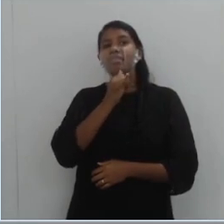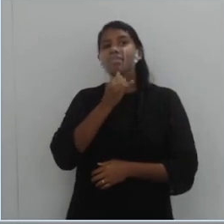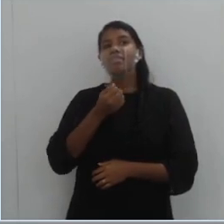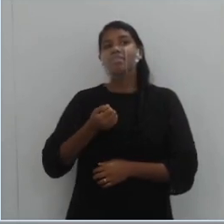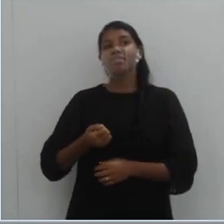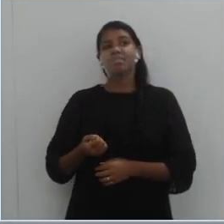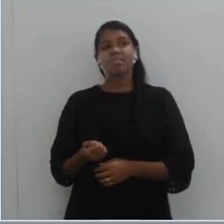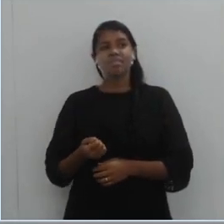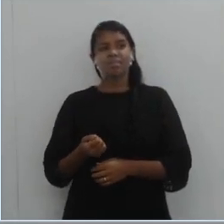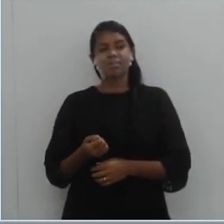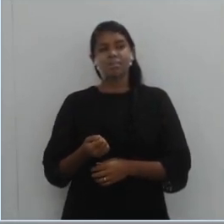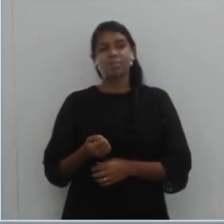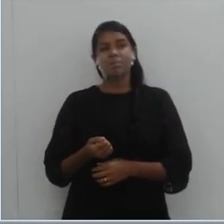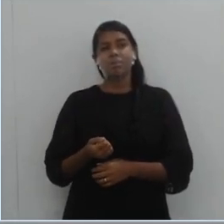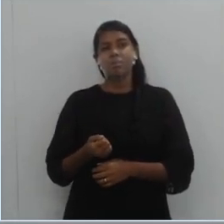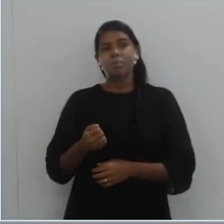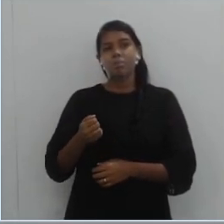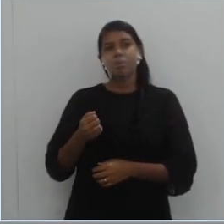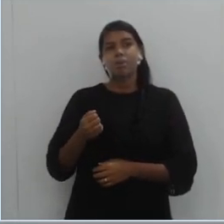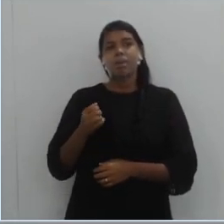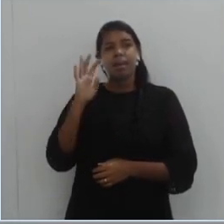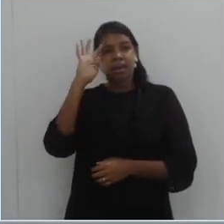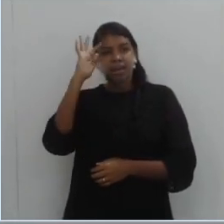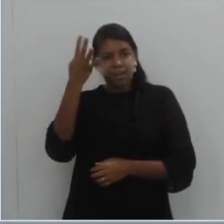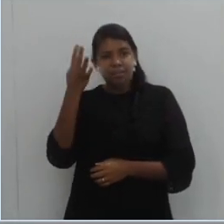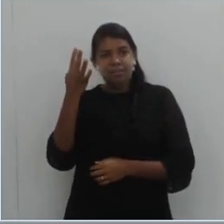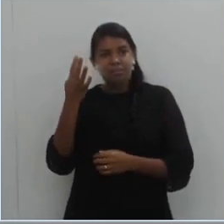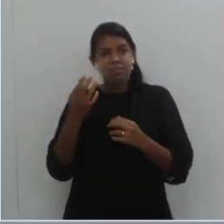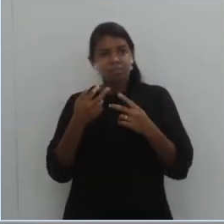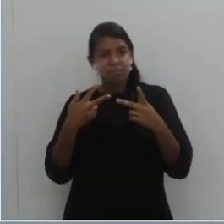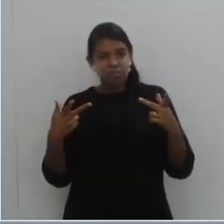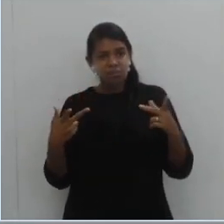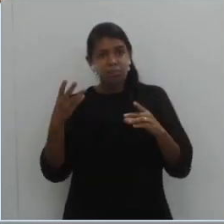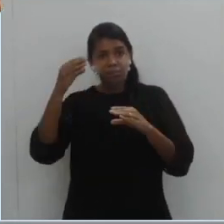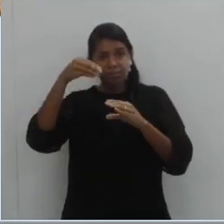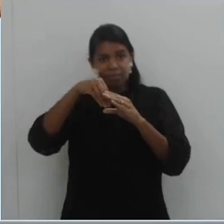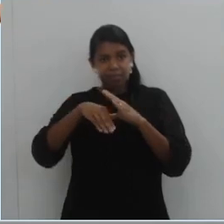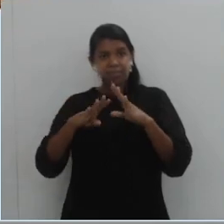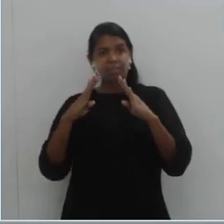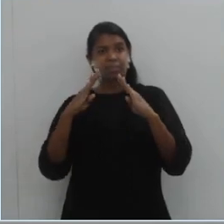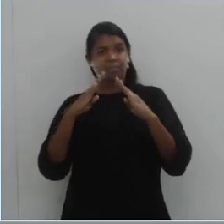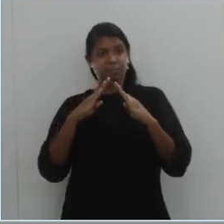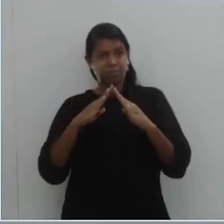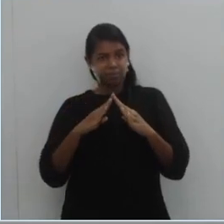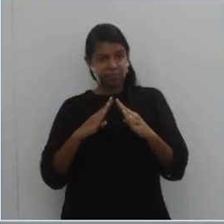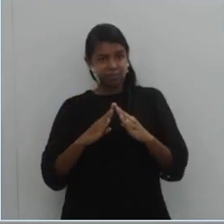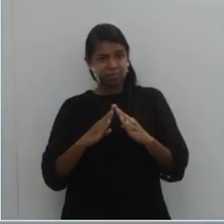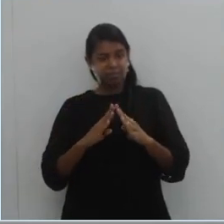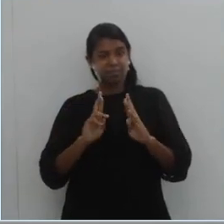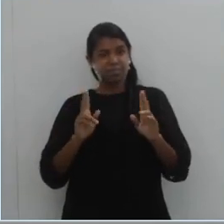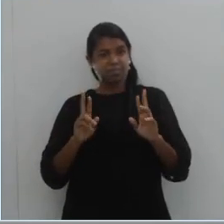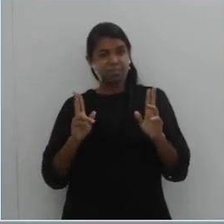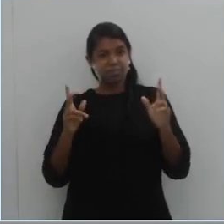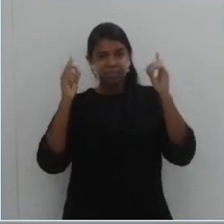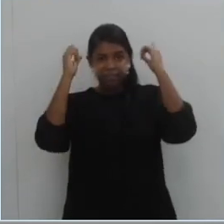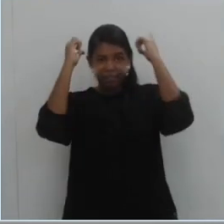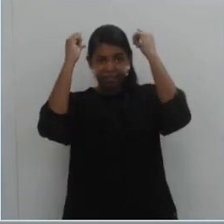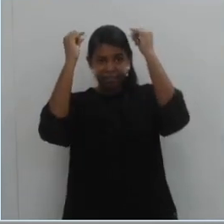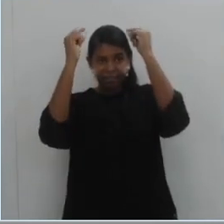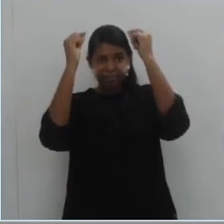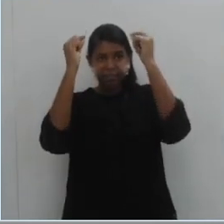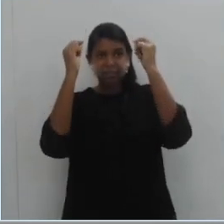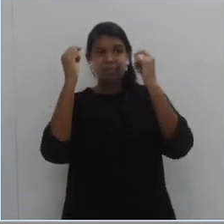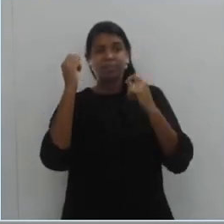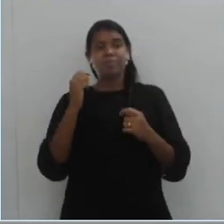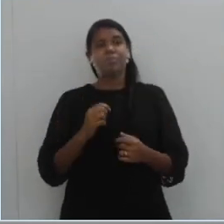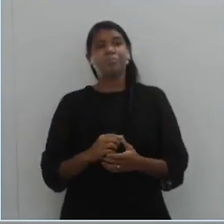era ela que tomava as decisões do lar. Veja que diferença para a grega. A grega, a mulher